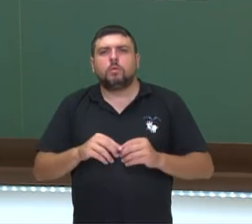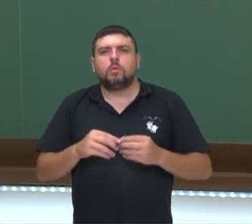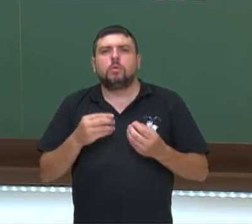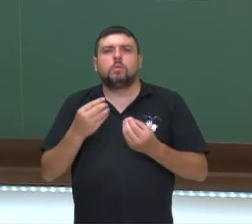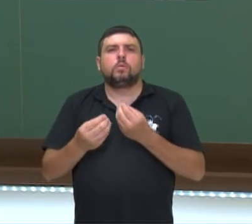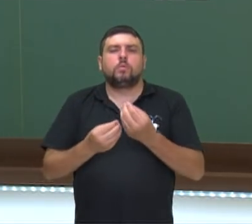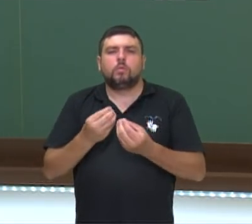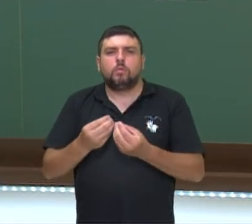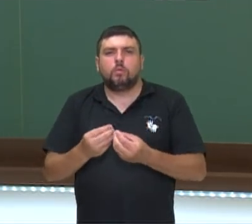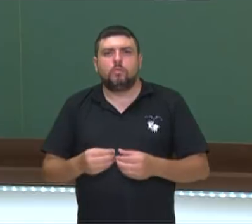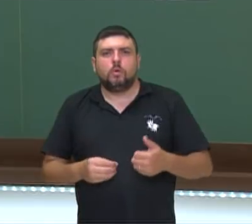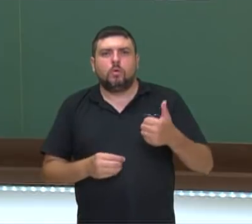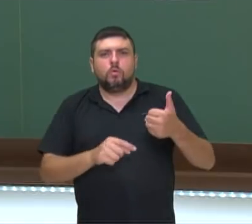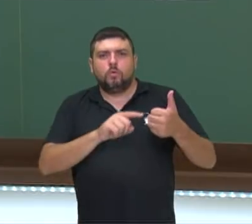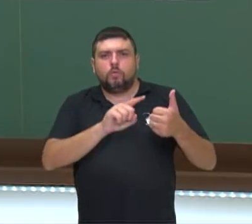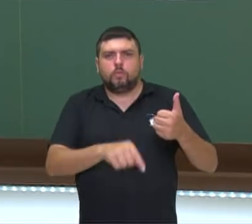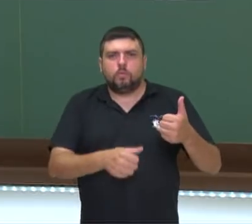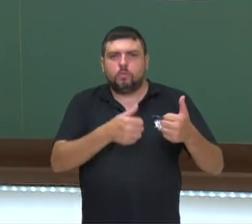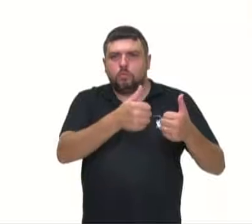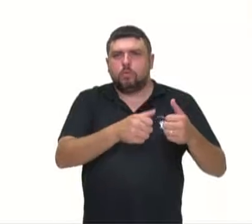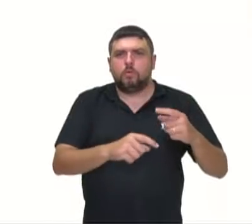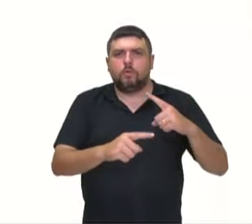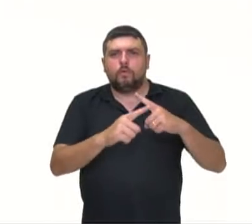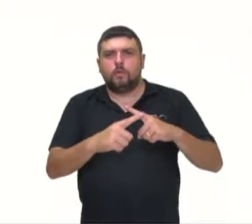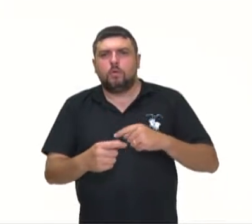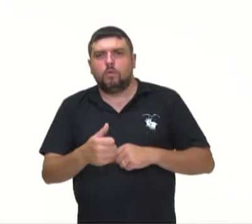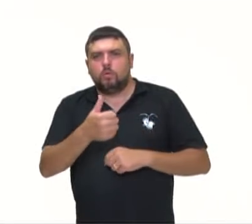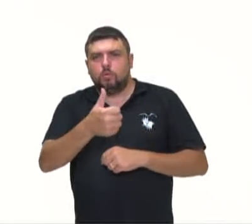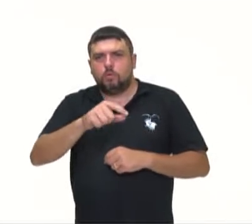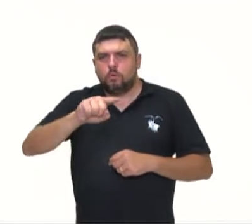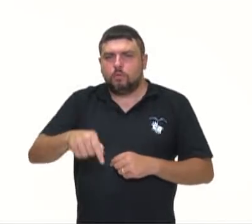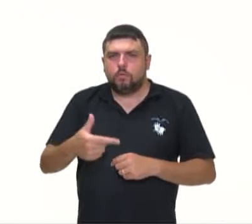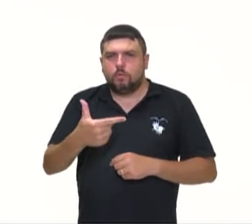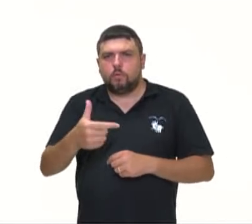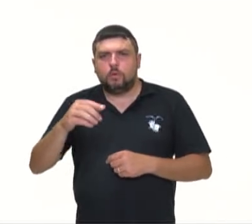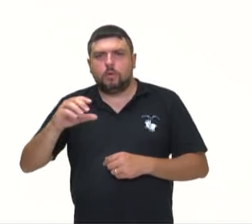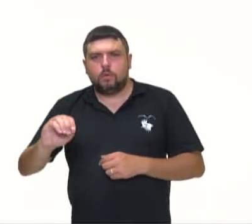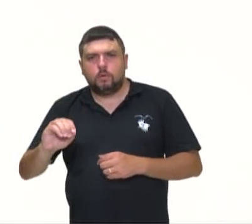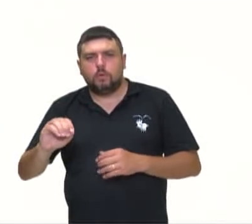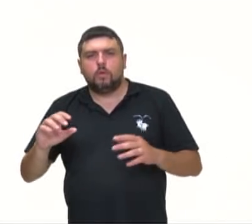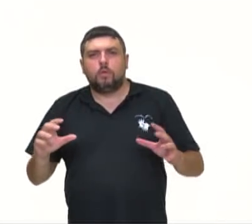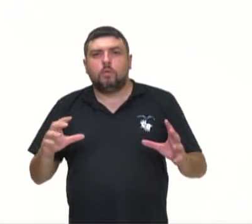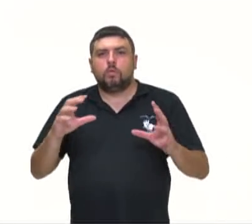aqui 1,1 vezes 1,20, deu